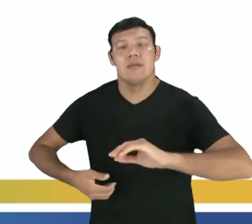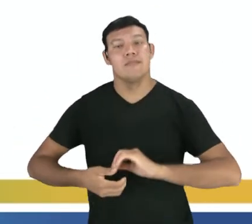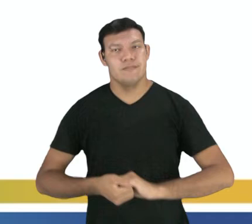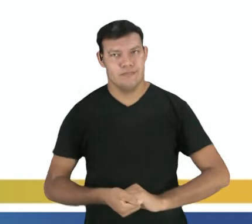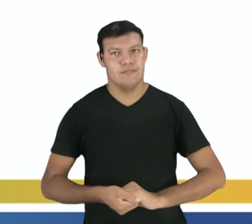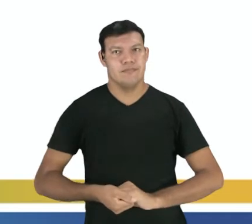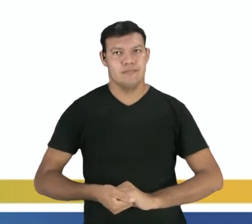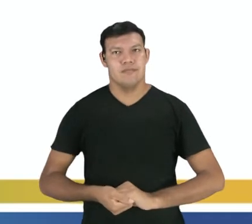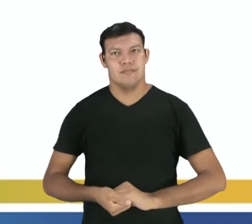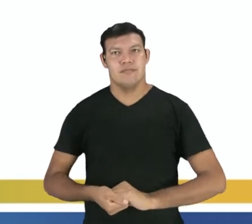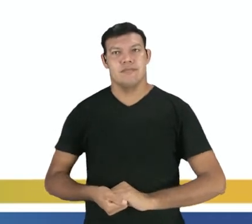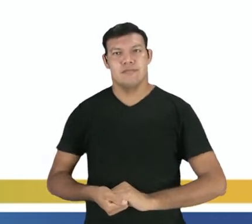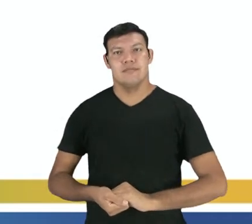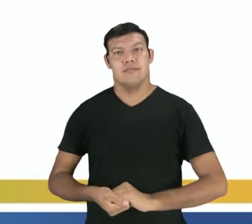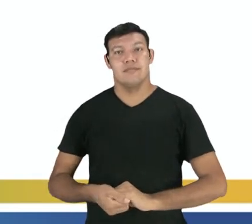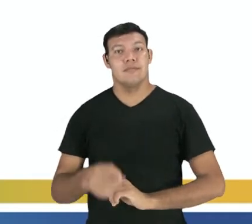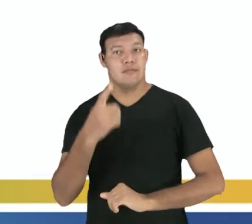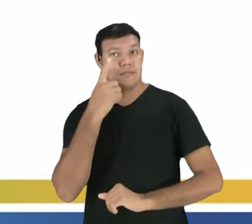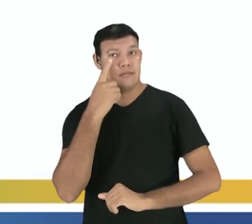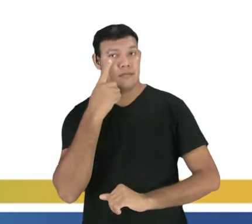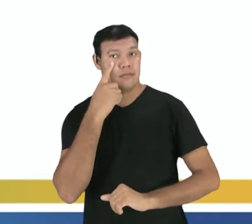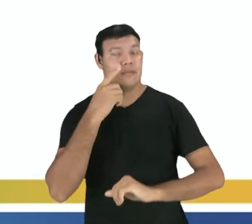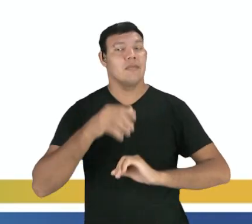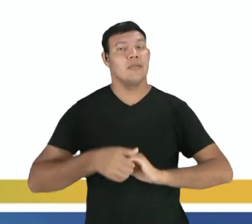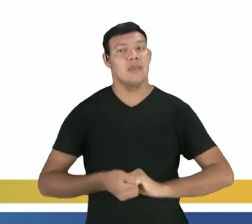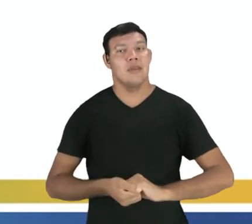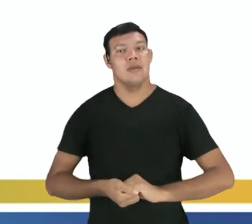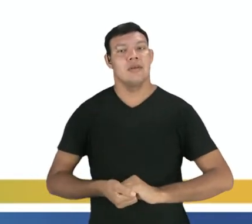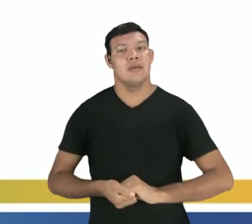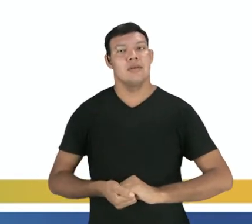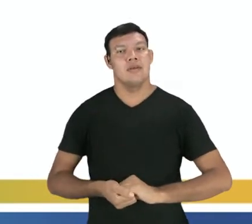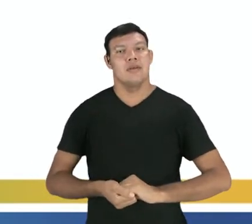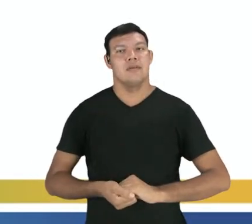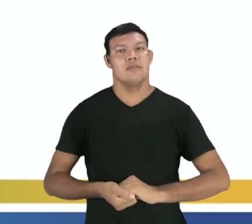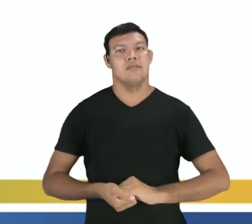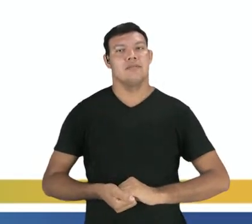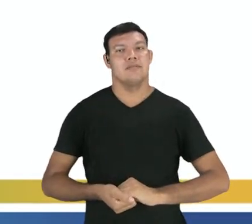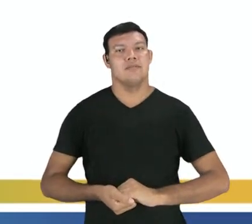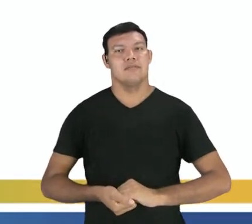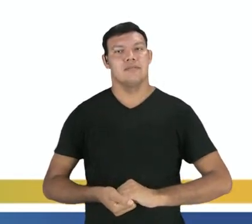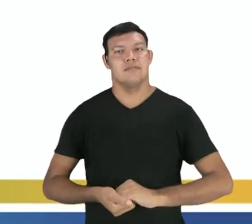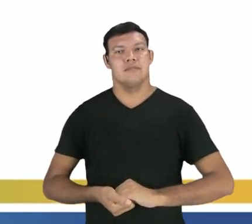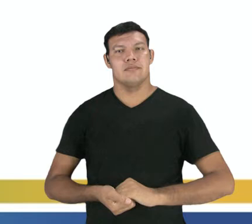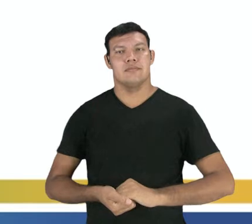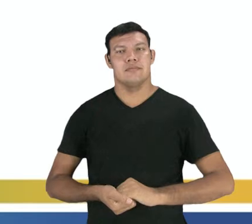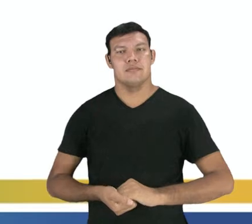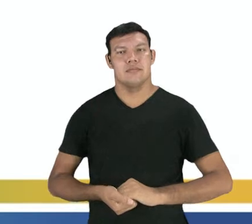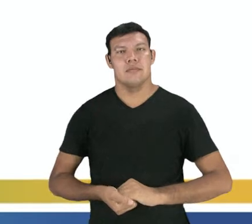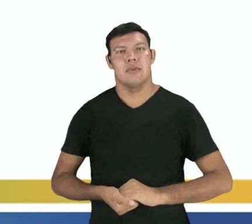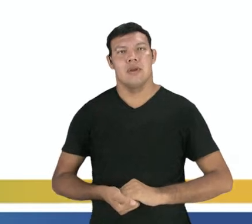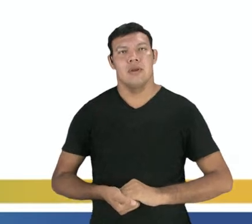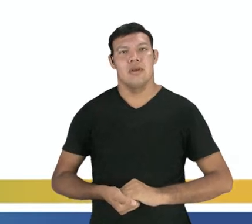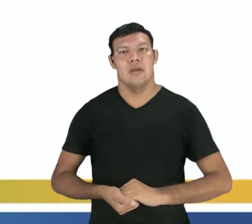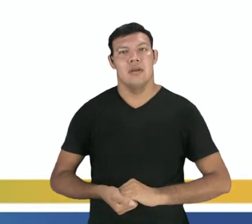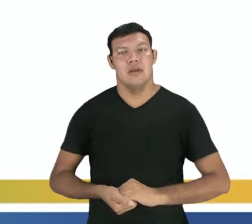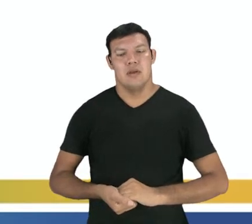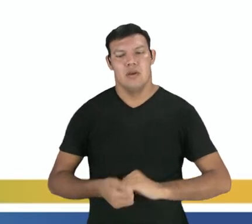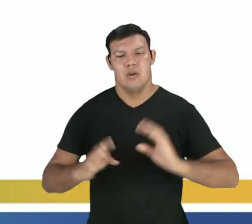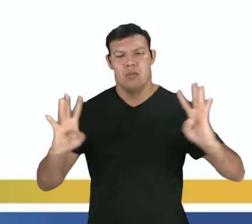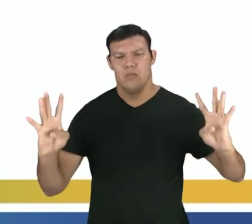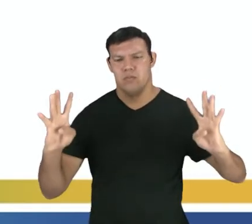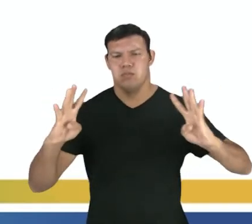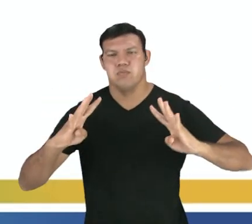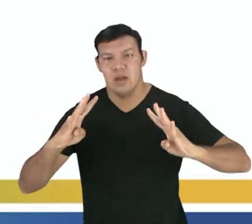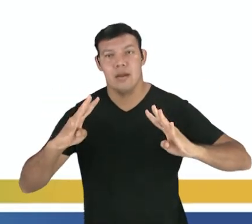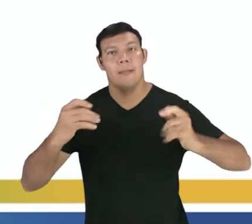gente possa observar, a bola, que tem esse oval shape, esse formato oval, e aí os jogadores que necessitam até